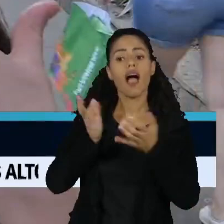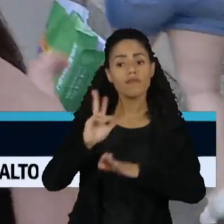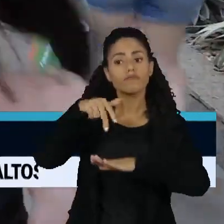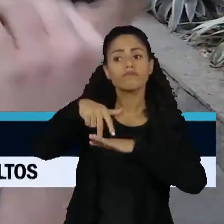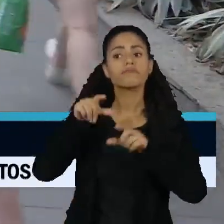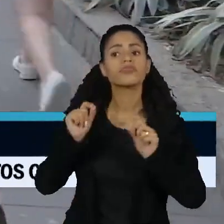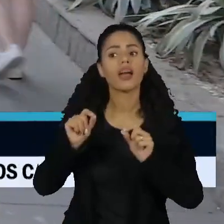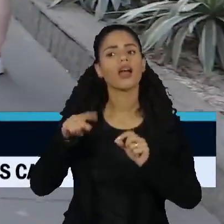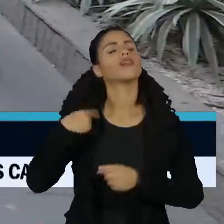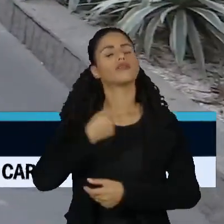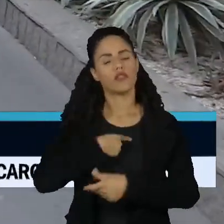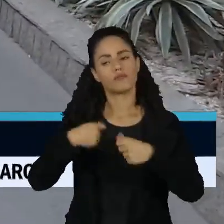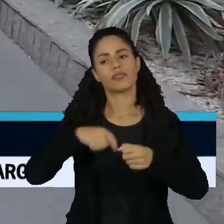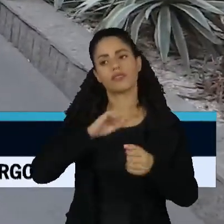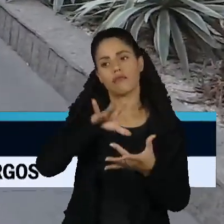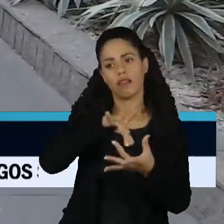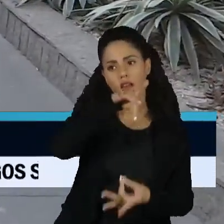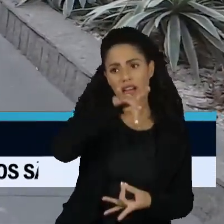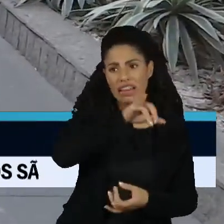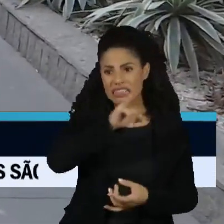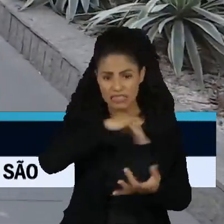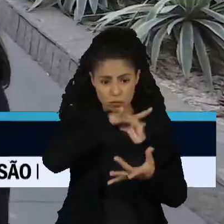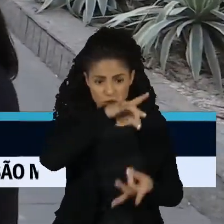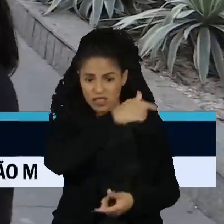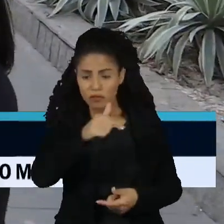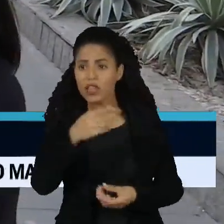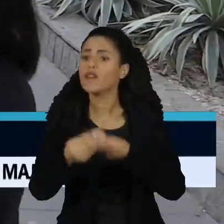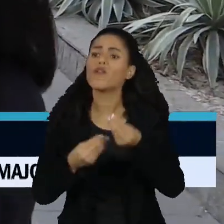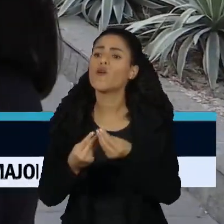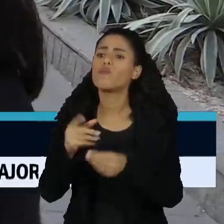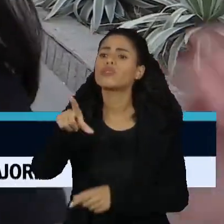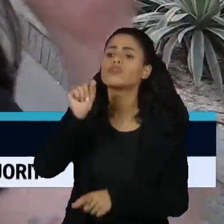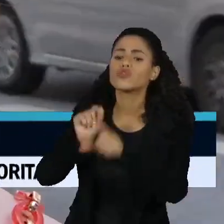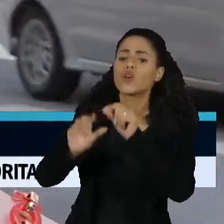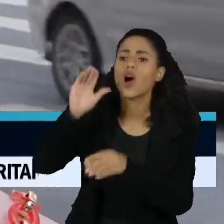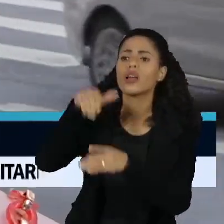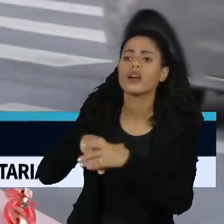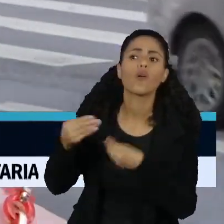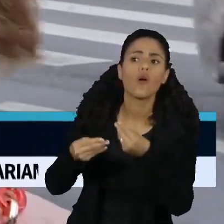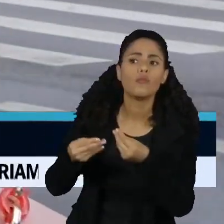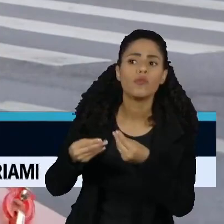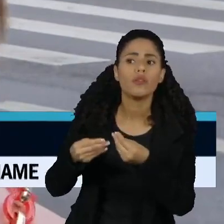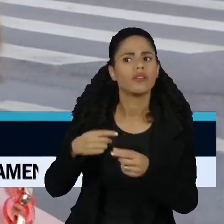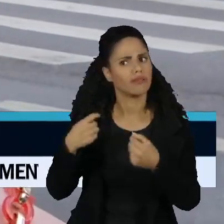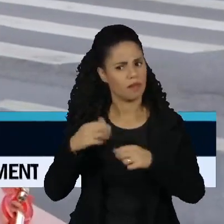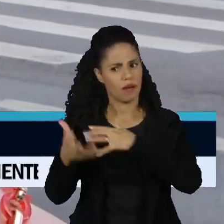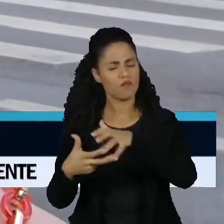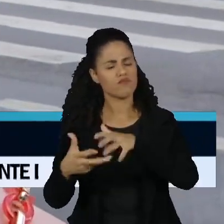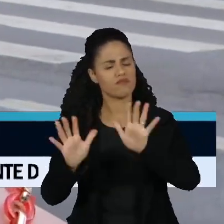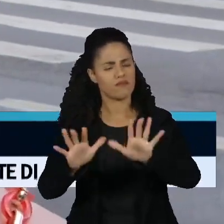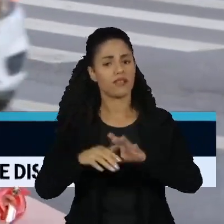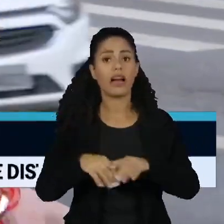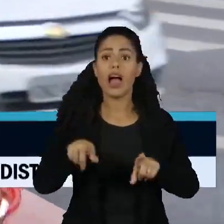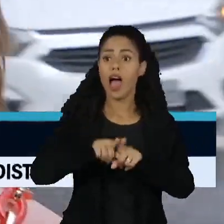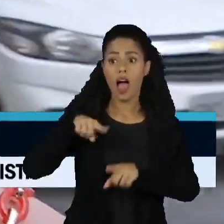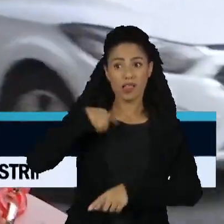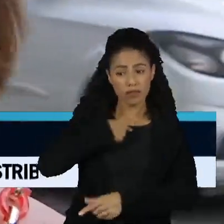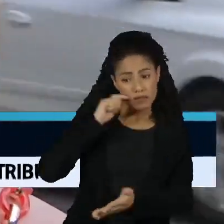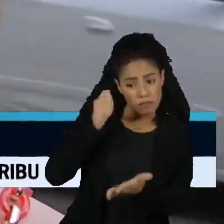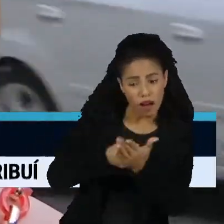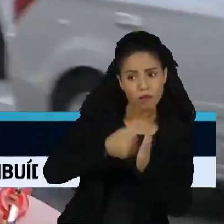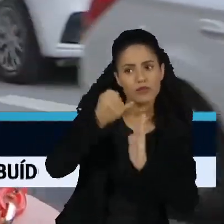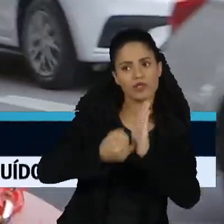lá se não tem democracia vira uma uma patifaria a gente paga imposto eles